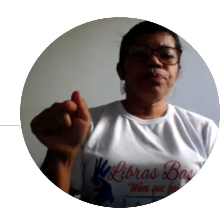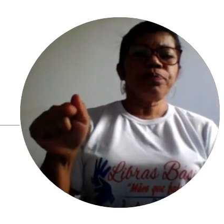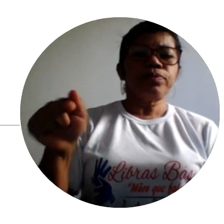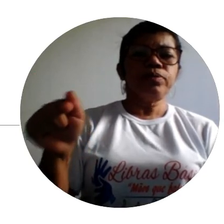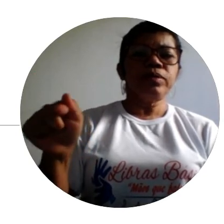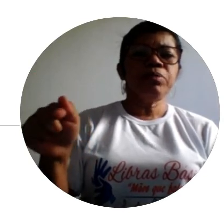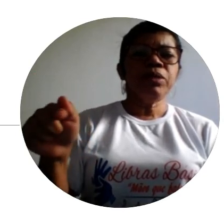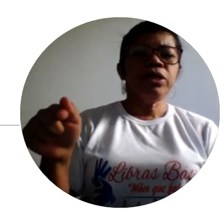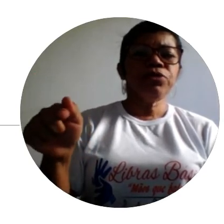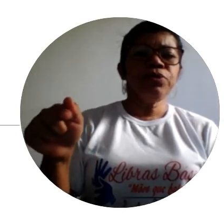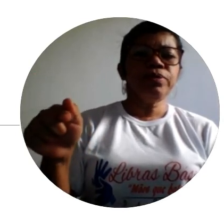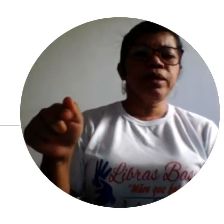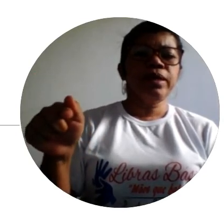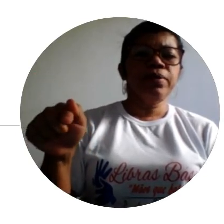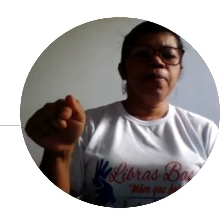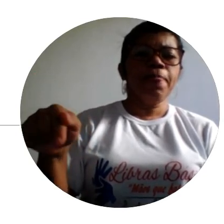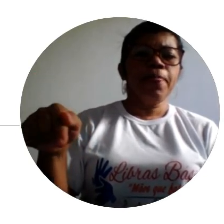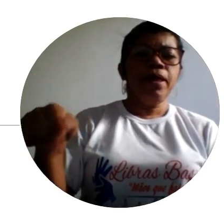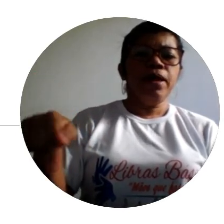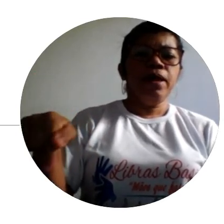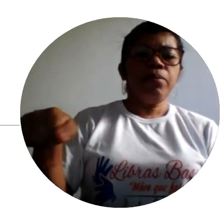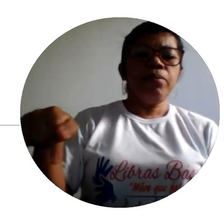sétimo, mexo, tá?